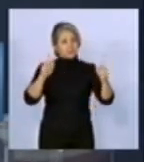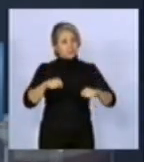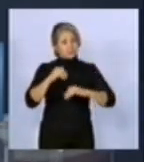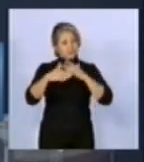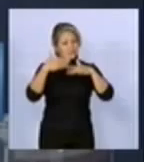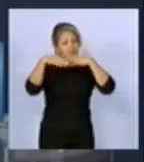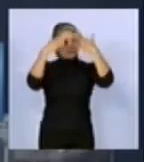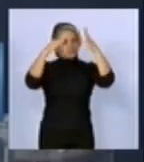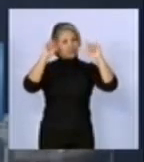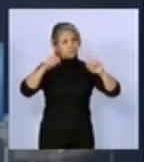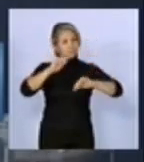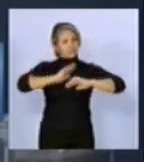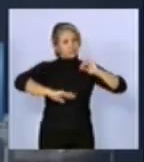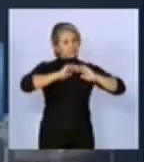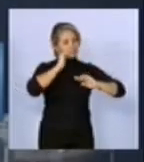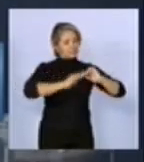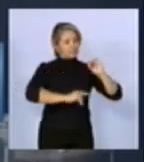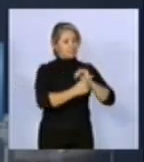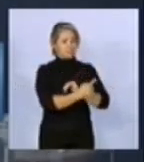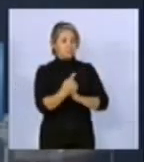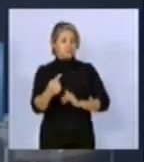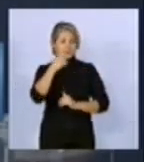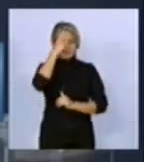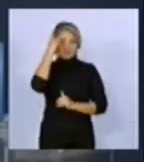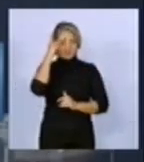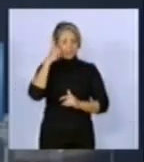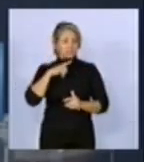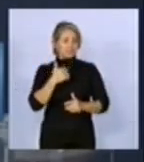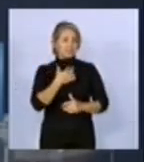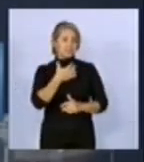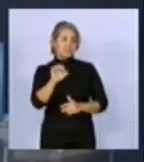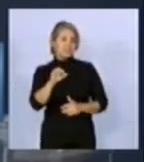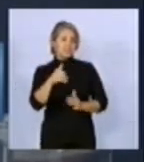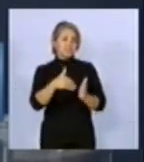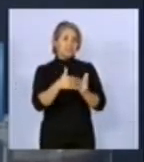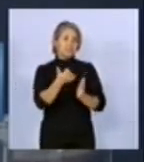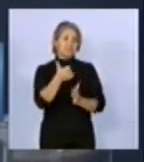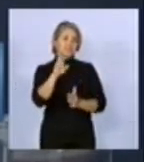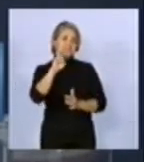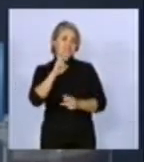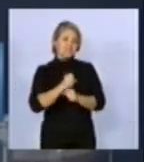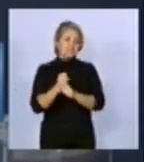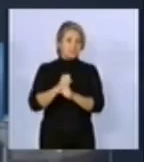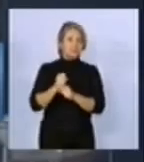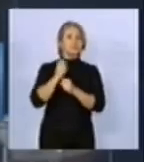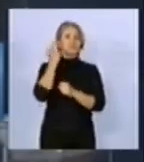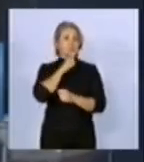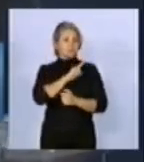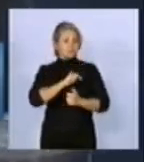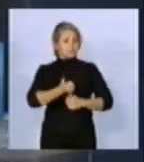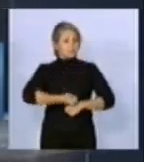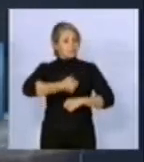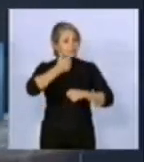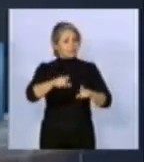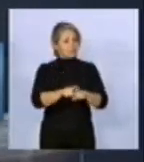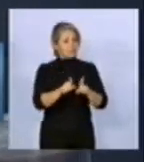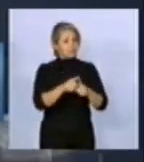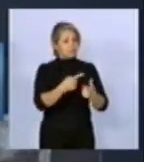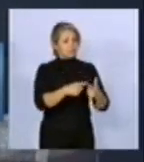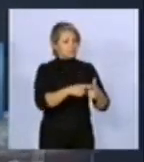desenvolvimento e capacitação e devem considerar um período de 10 a 15 anos para sua Ampla adoção no setor canaviero obrigado